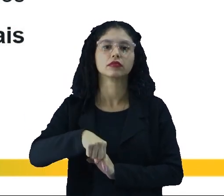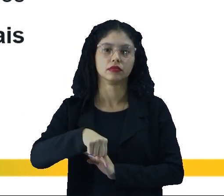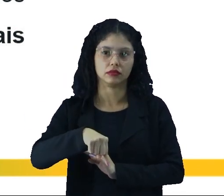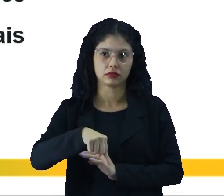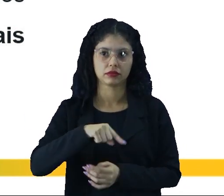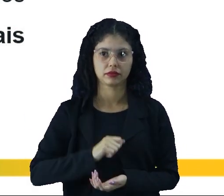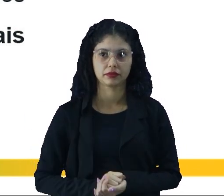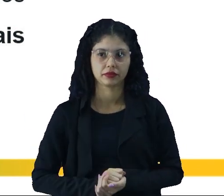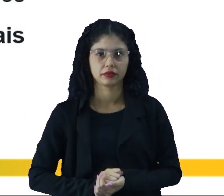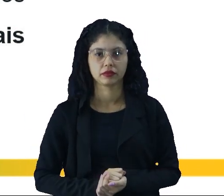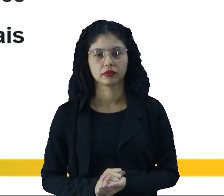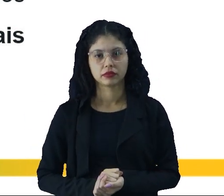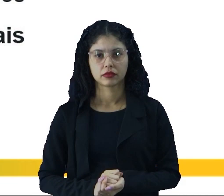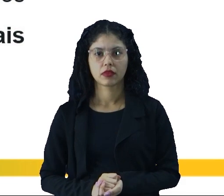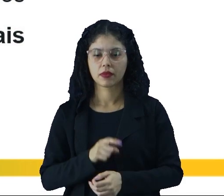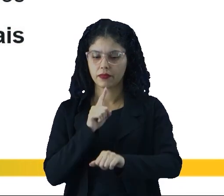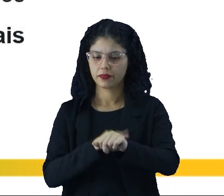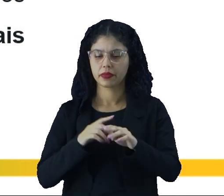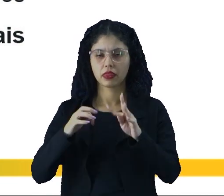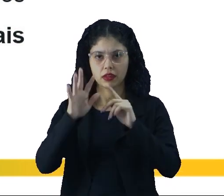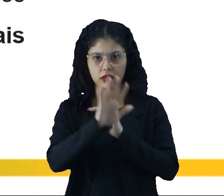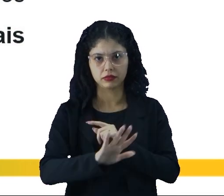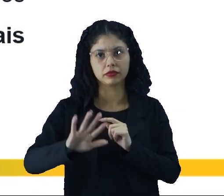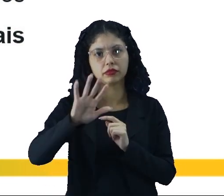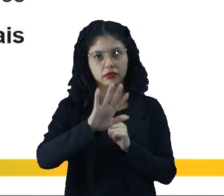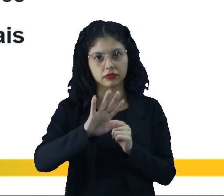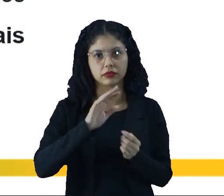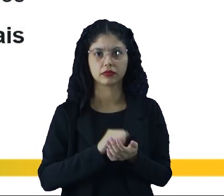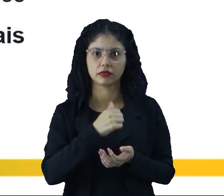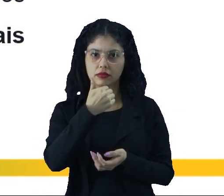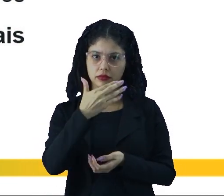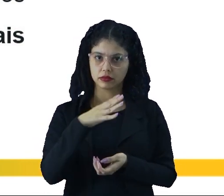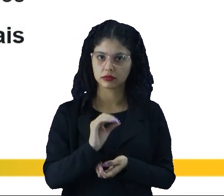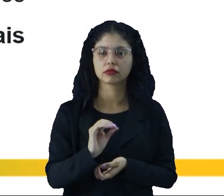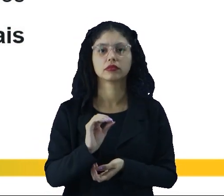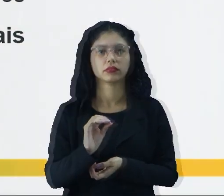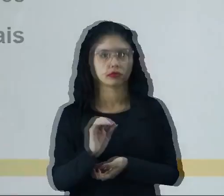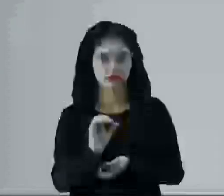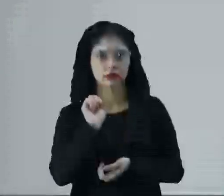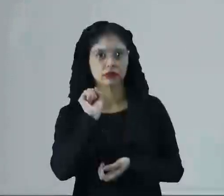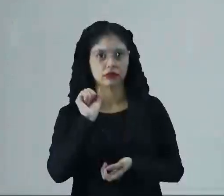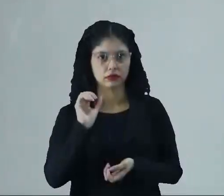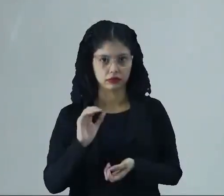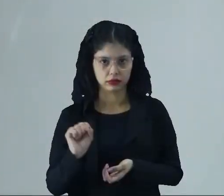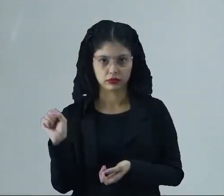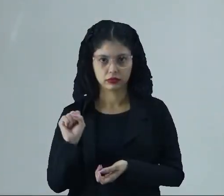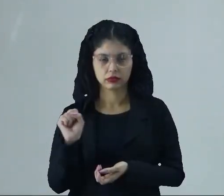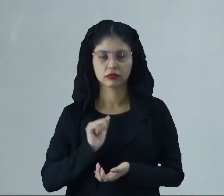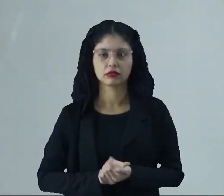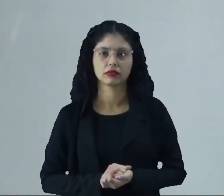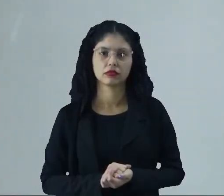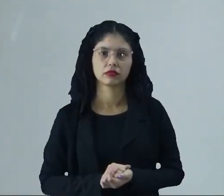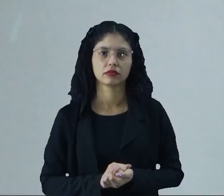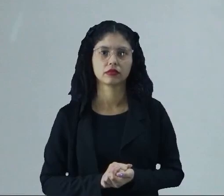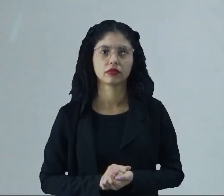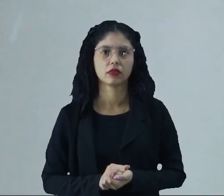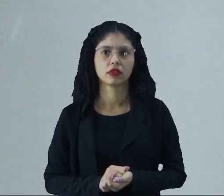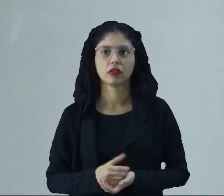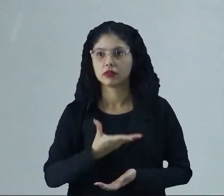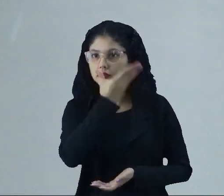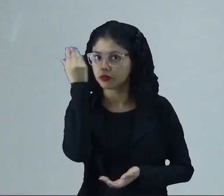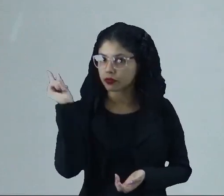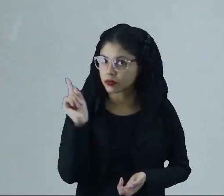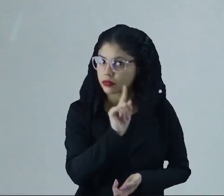para descer. O tempo total, então, desse movimento vai ser de 10 segundos. Então,